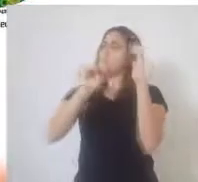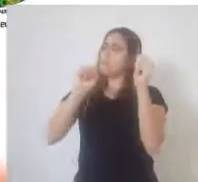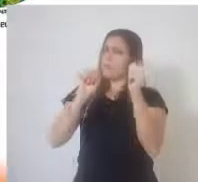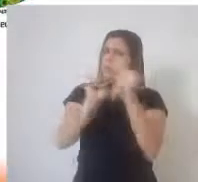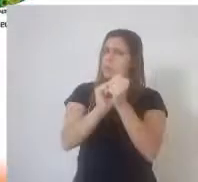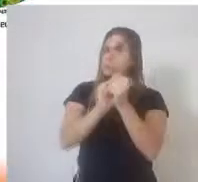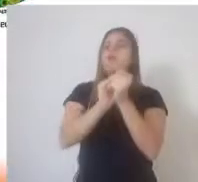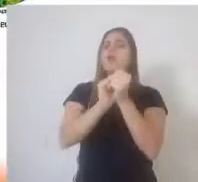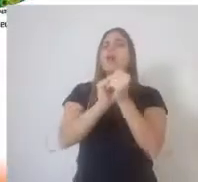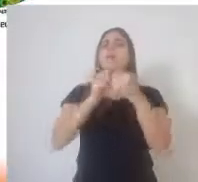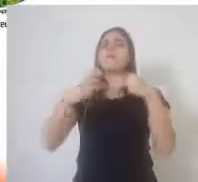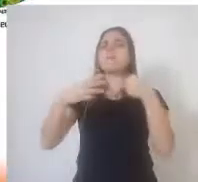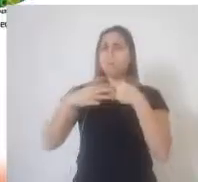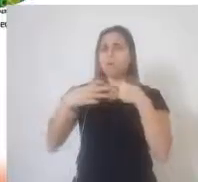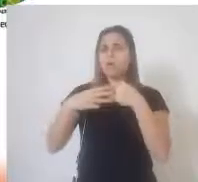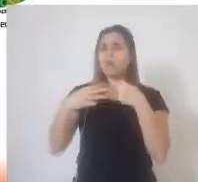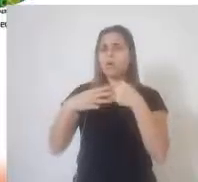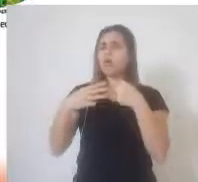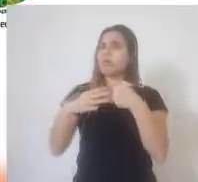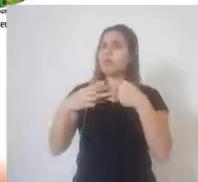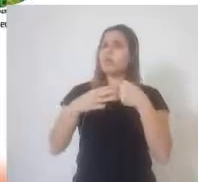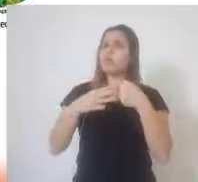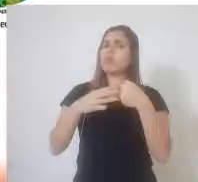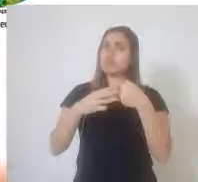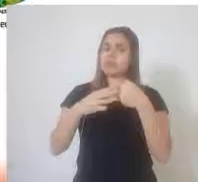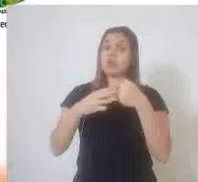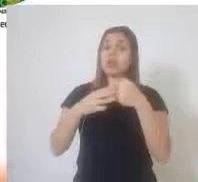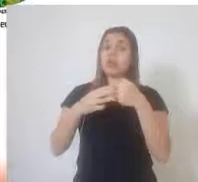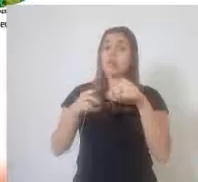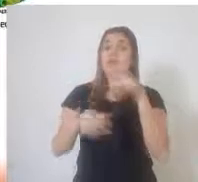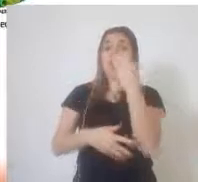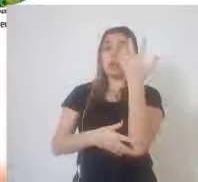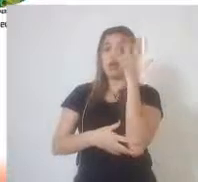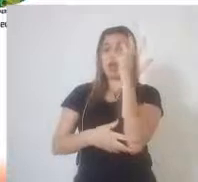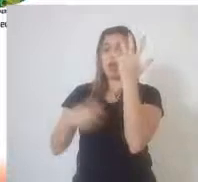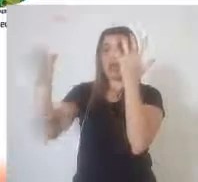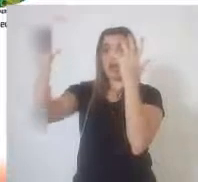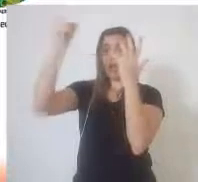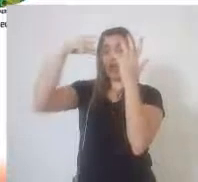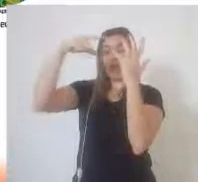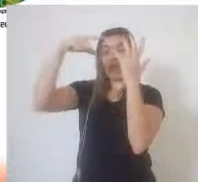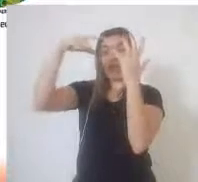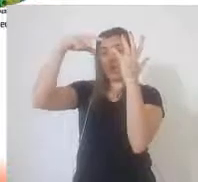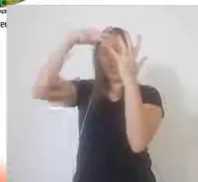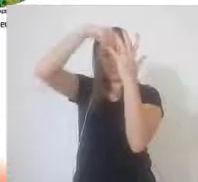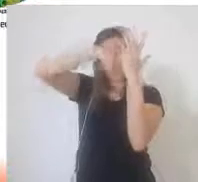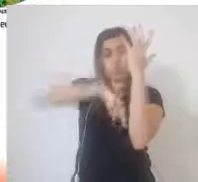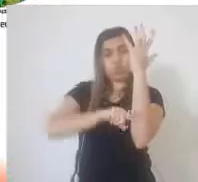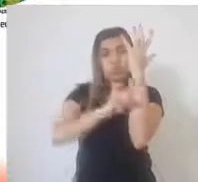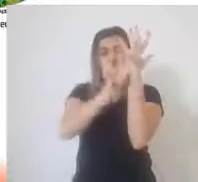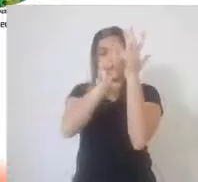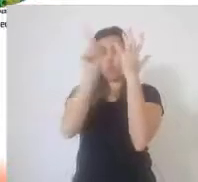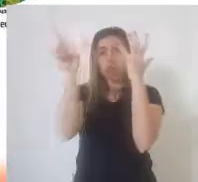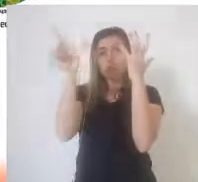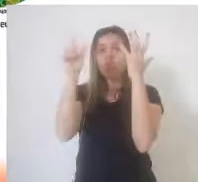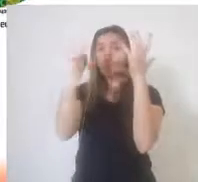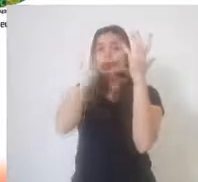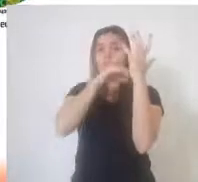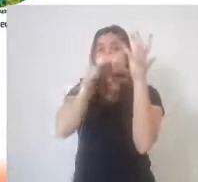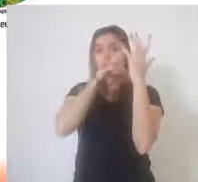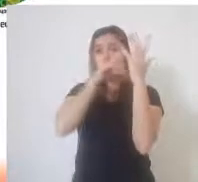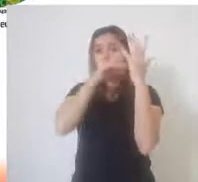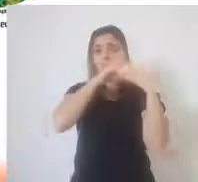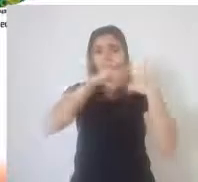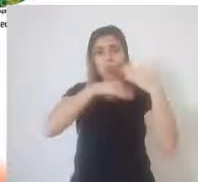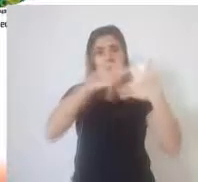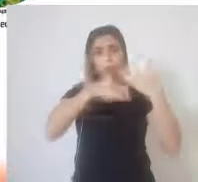nas moléculas orgânicas pelos vegetais, ela vai sendo perdida, né, na forma de calor